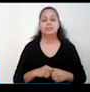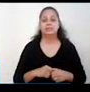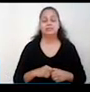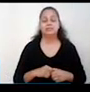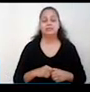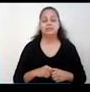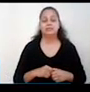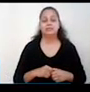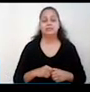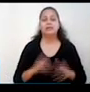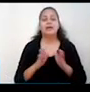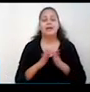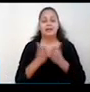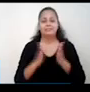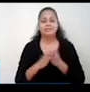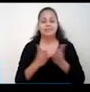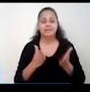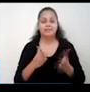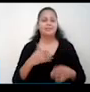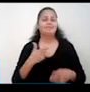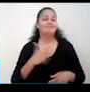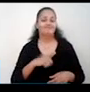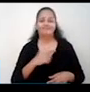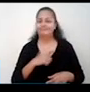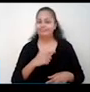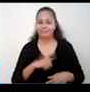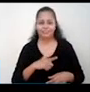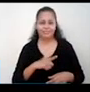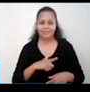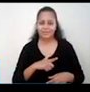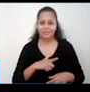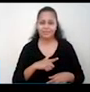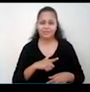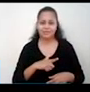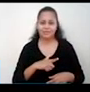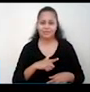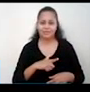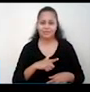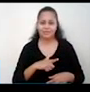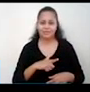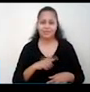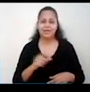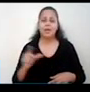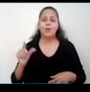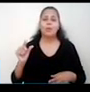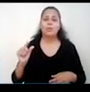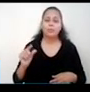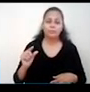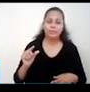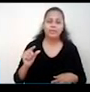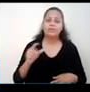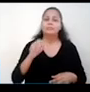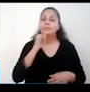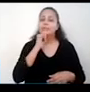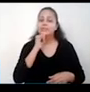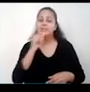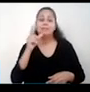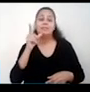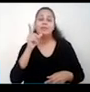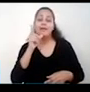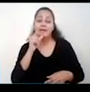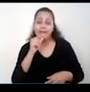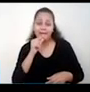Não, não é isso. A miséria é não ter acesso ao básico, né, para a sobrevivência, como a gente disse, água tratada, né,